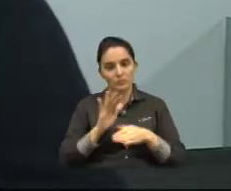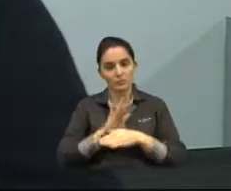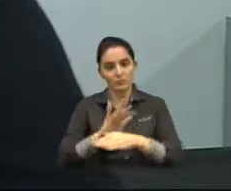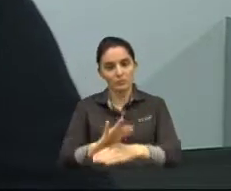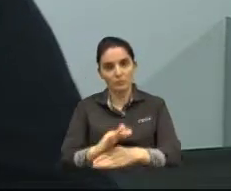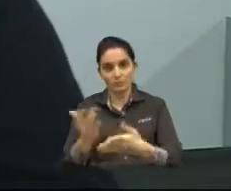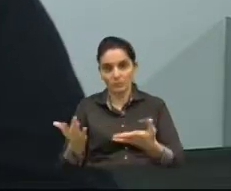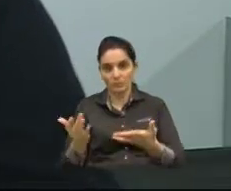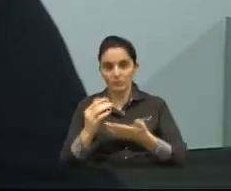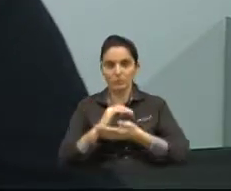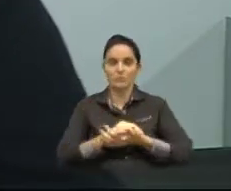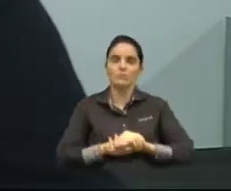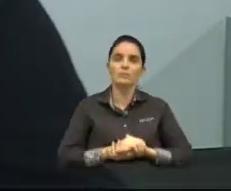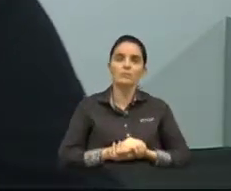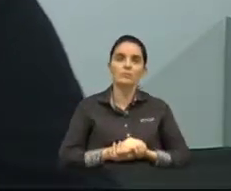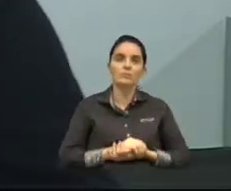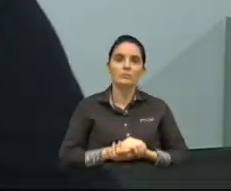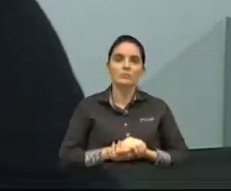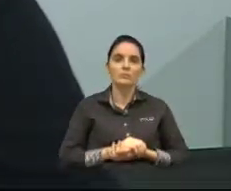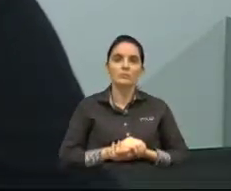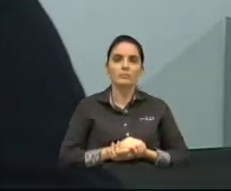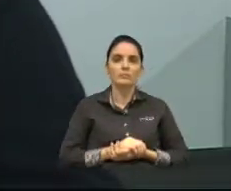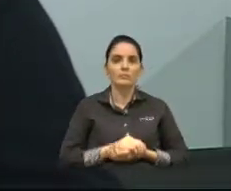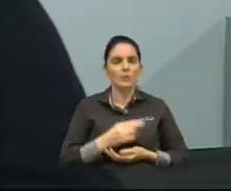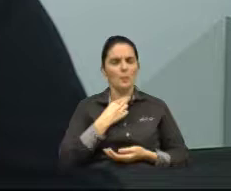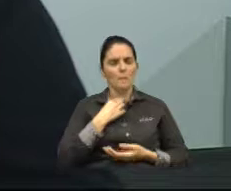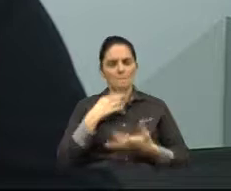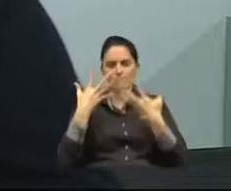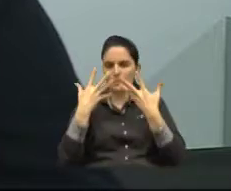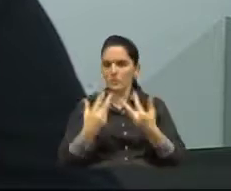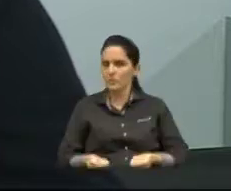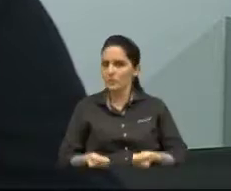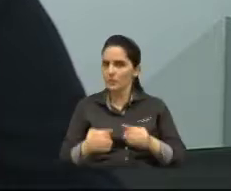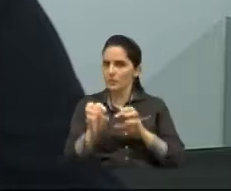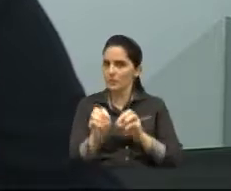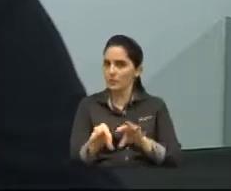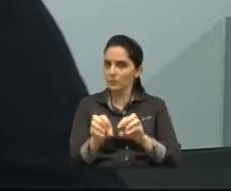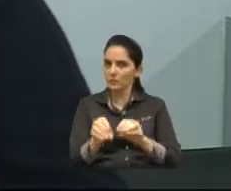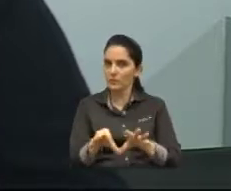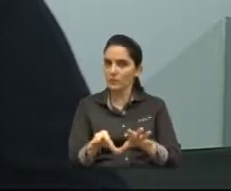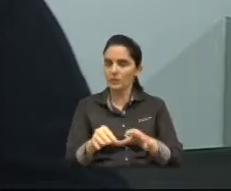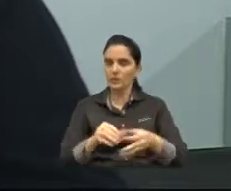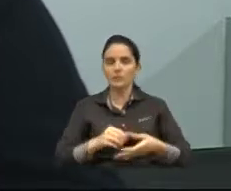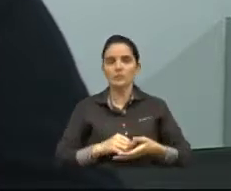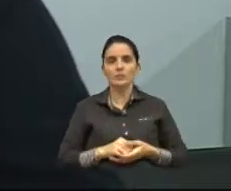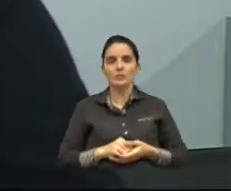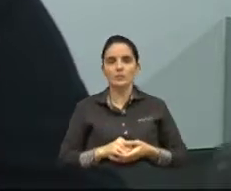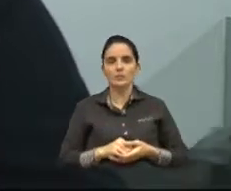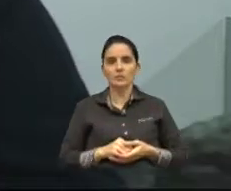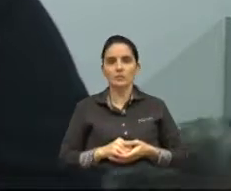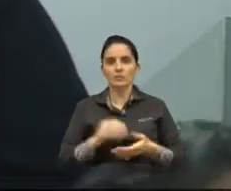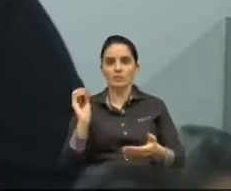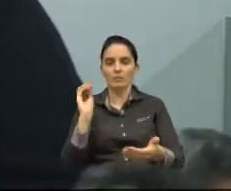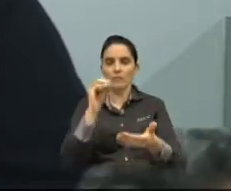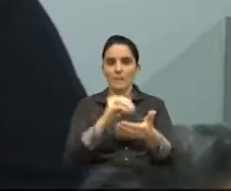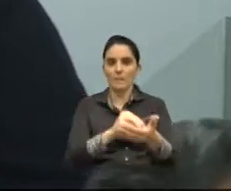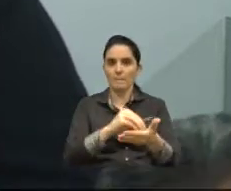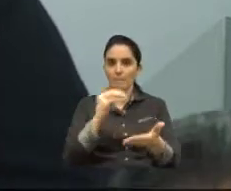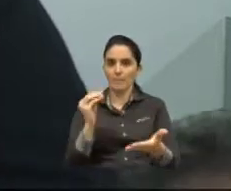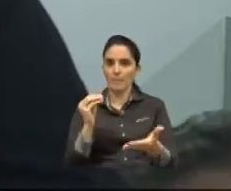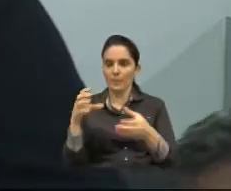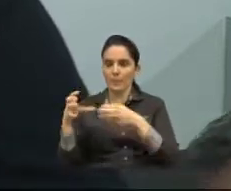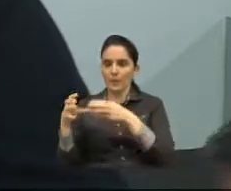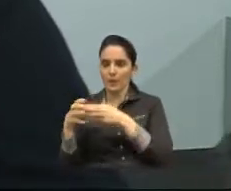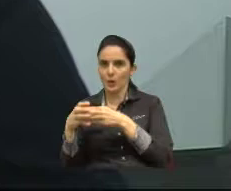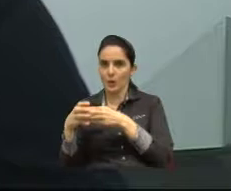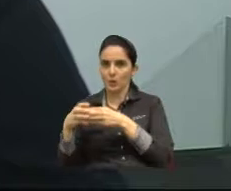espaço. Então, não podemos aceitar que a educação sirva como mecanismo para implantar doutrinas de grupos